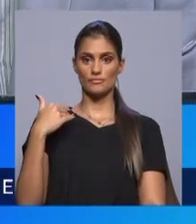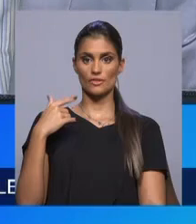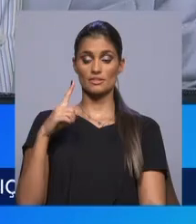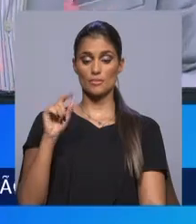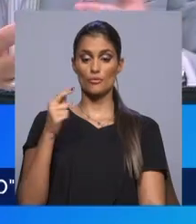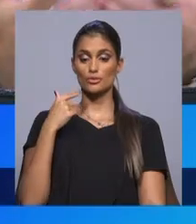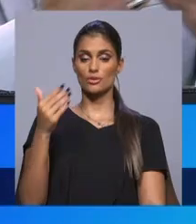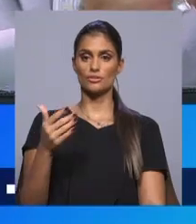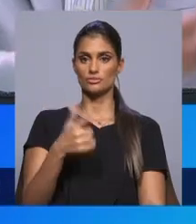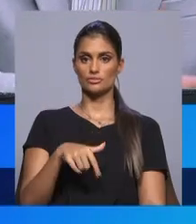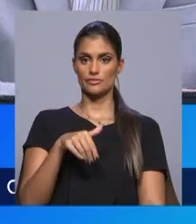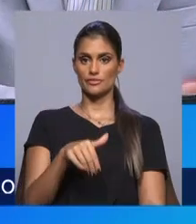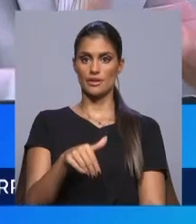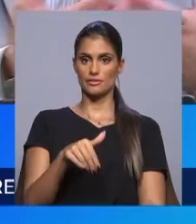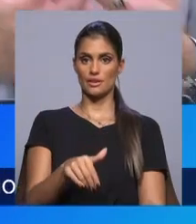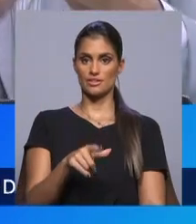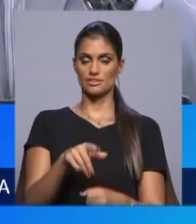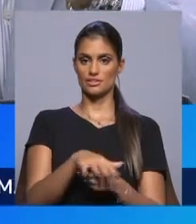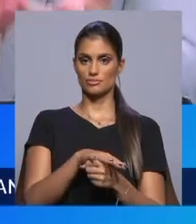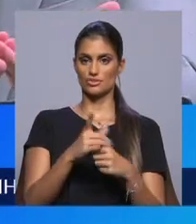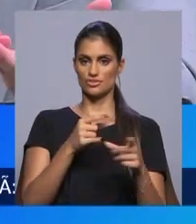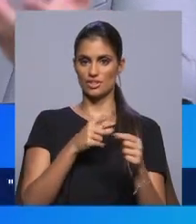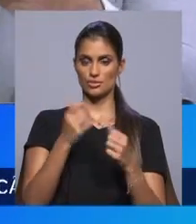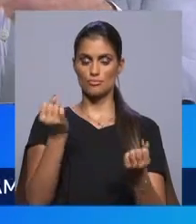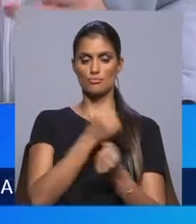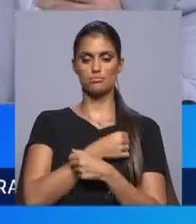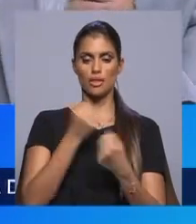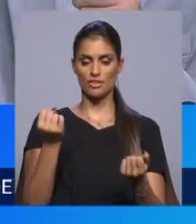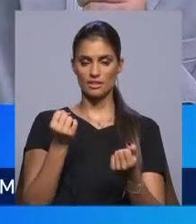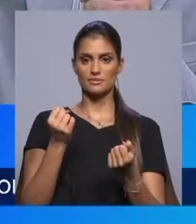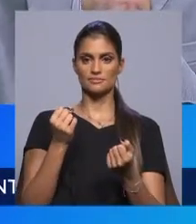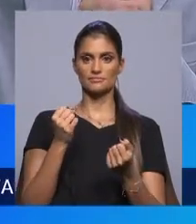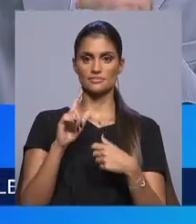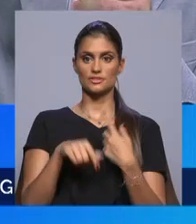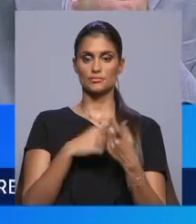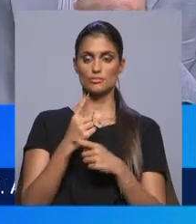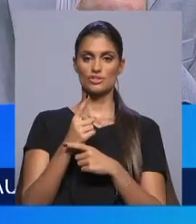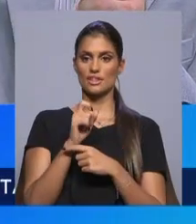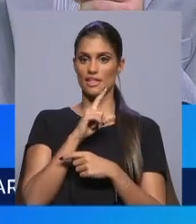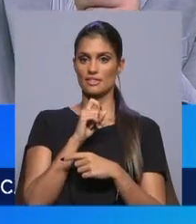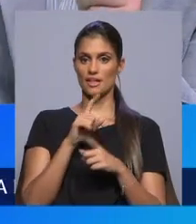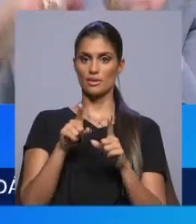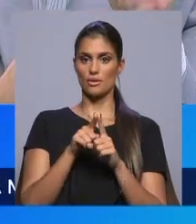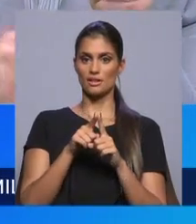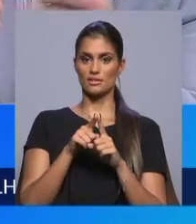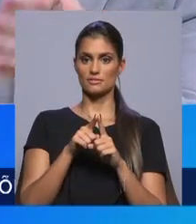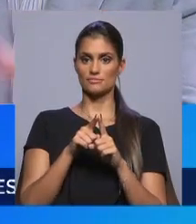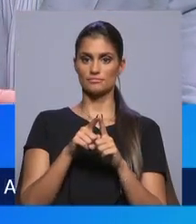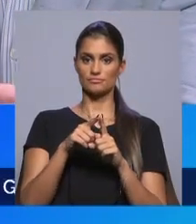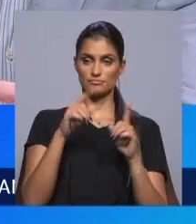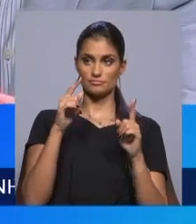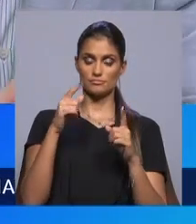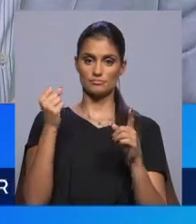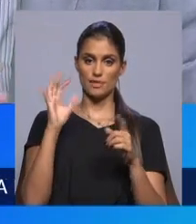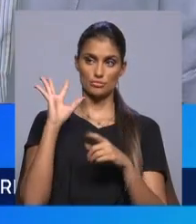futuro, nós vamos ter mais fenómenos deste tipo. Estrelas que explodem e que depois conseguem fazer o jogo de bilhar na nossa atmosfera com